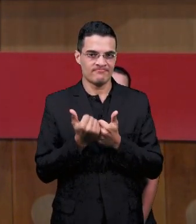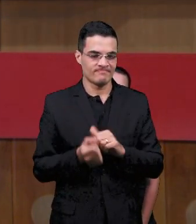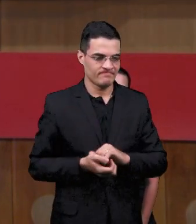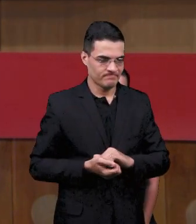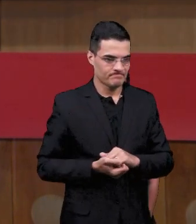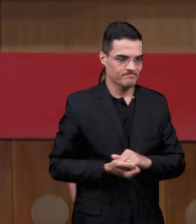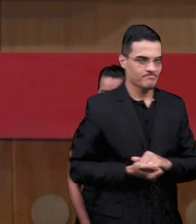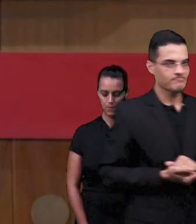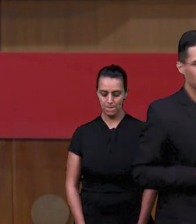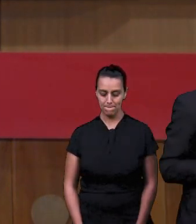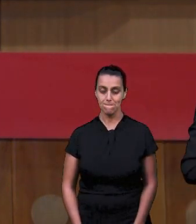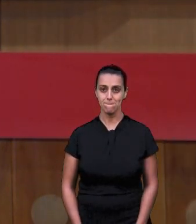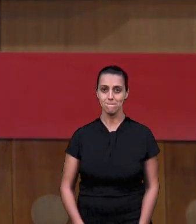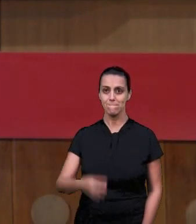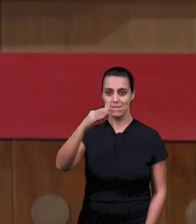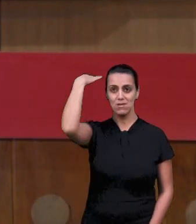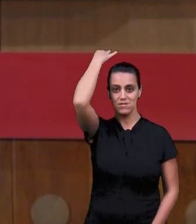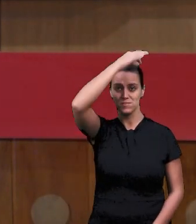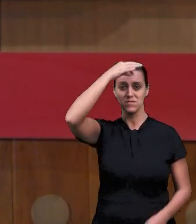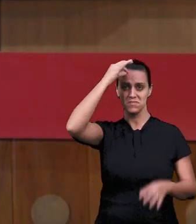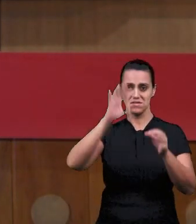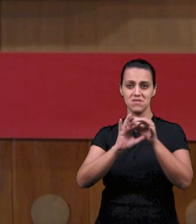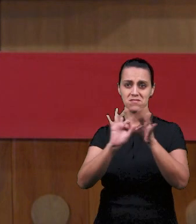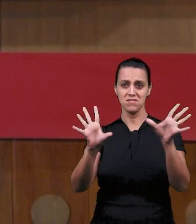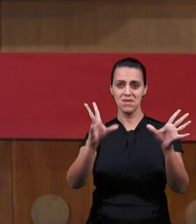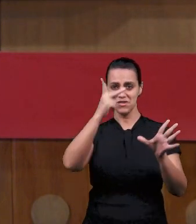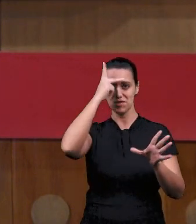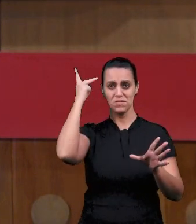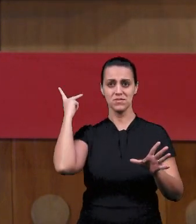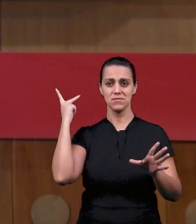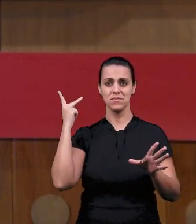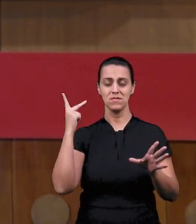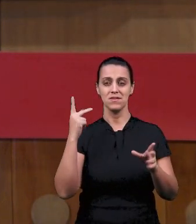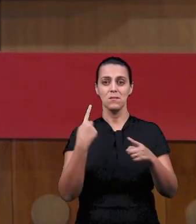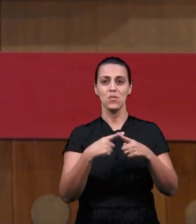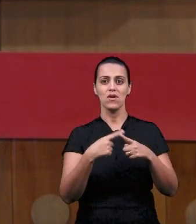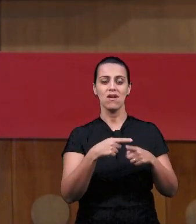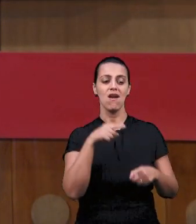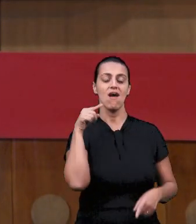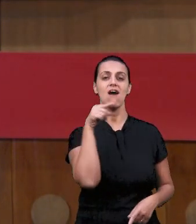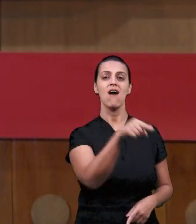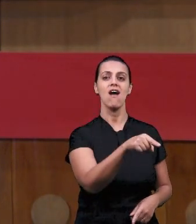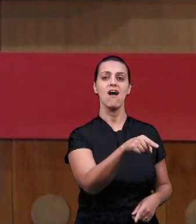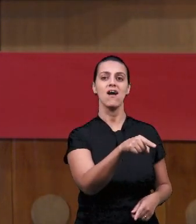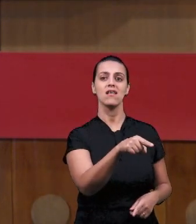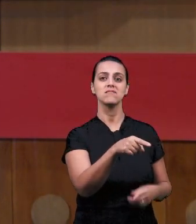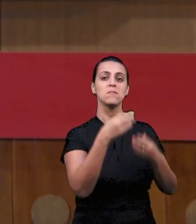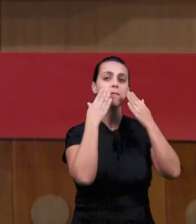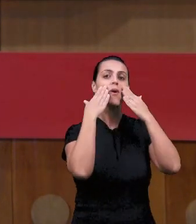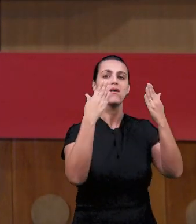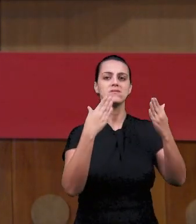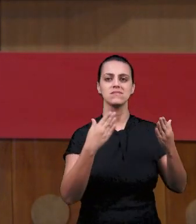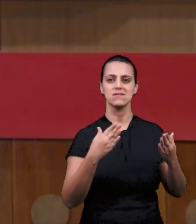pouco, para que as pessoas se revelem. E vejam uma coisa, minhas irmãs,